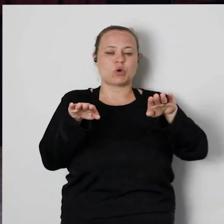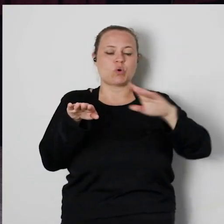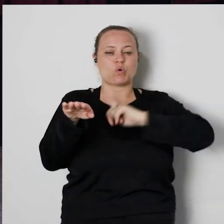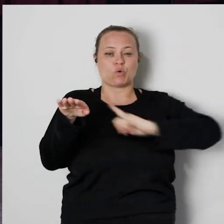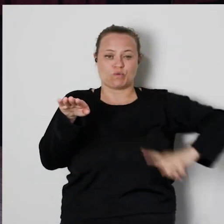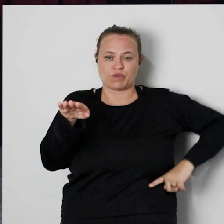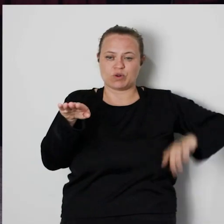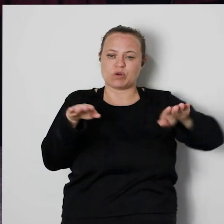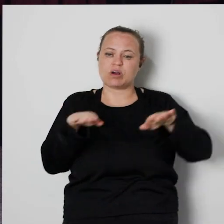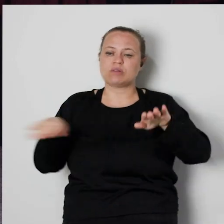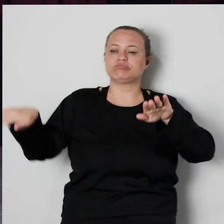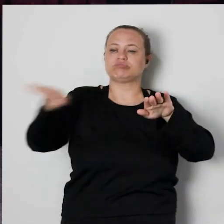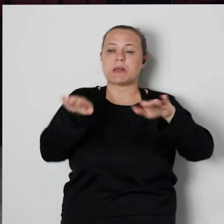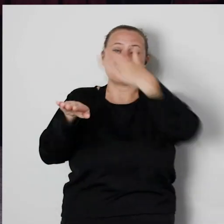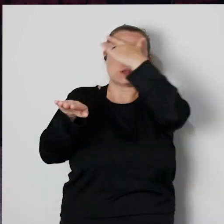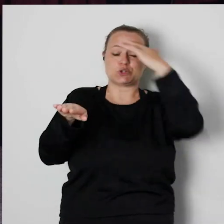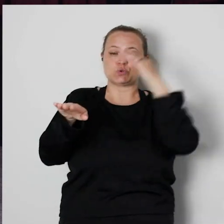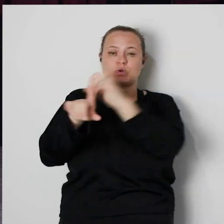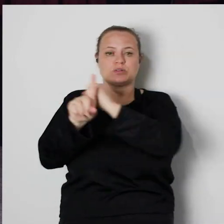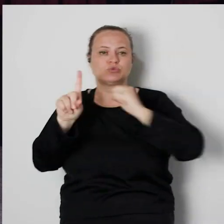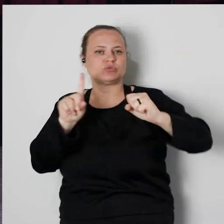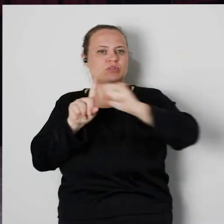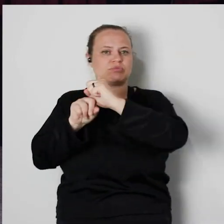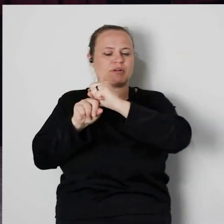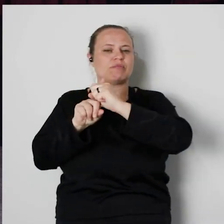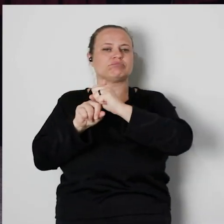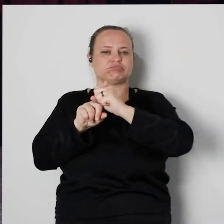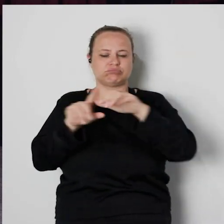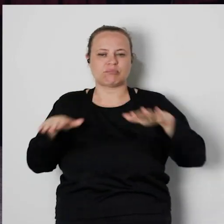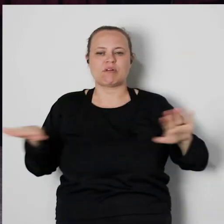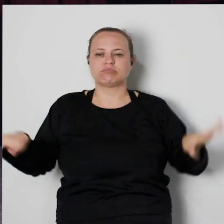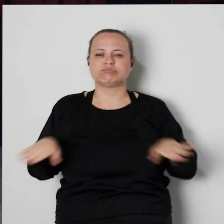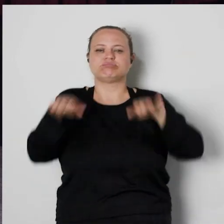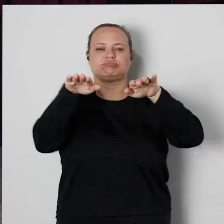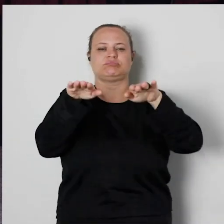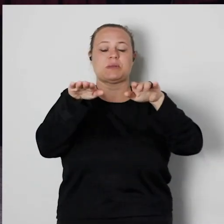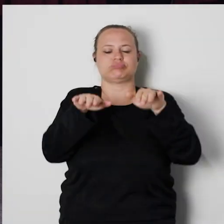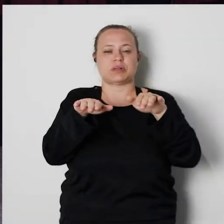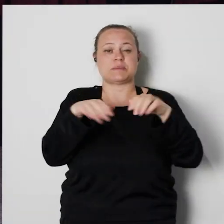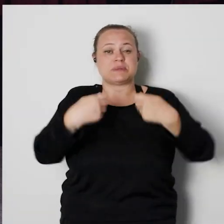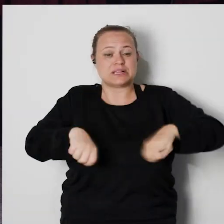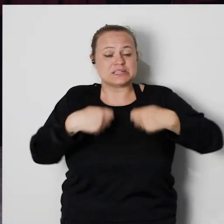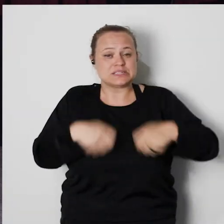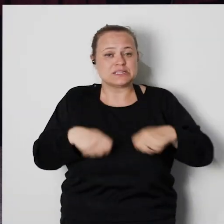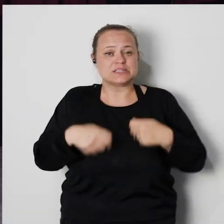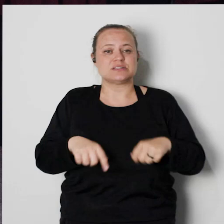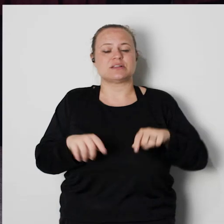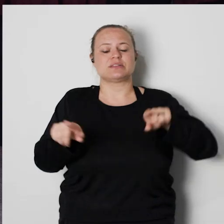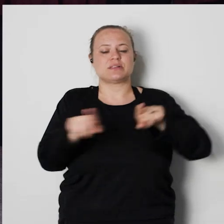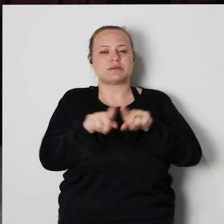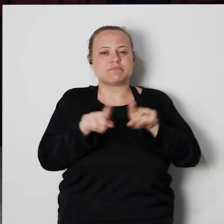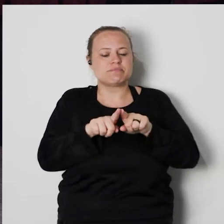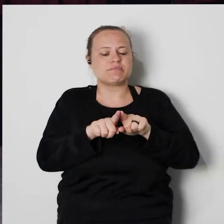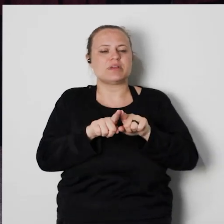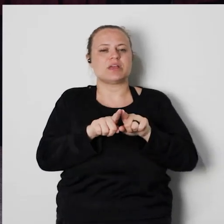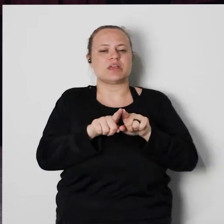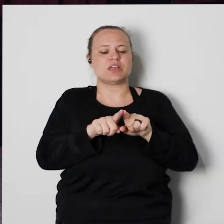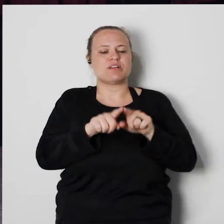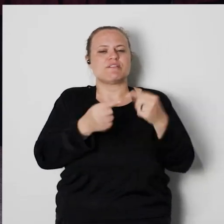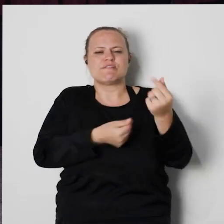culturais que sejam paritários, representantes do governo, representantes da sociedade